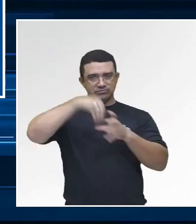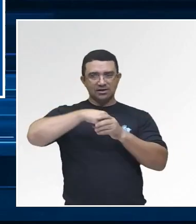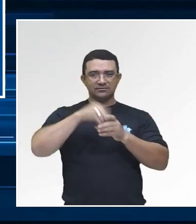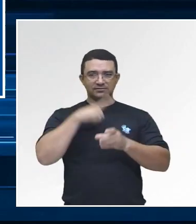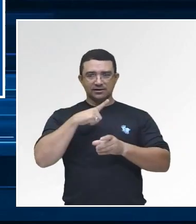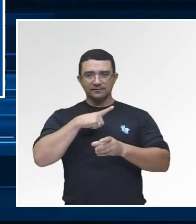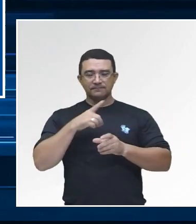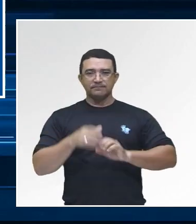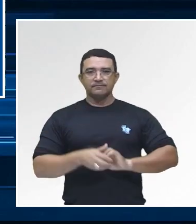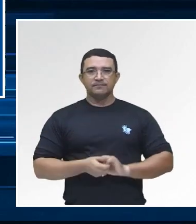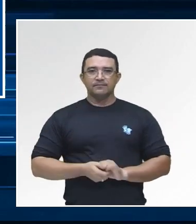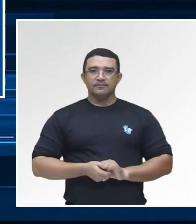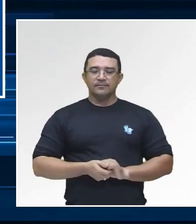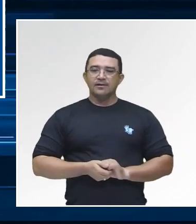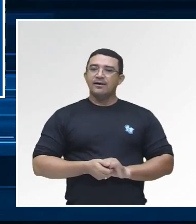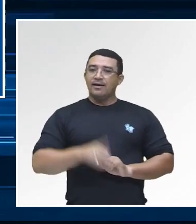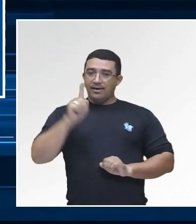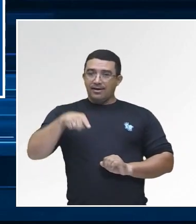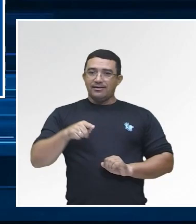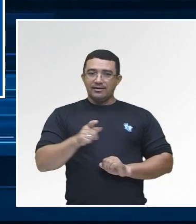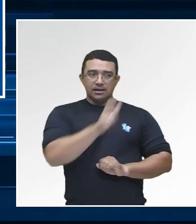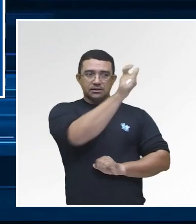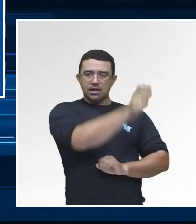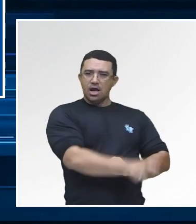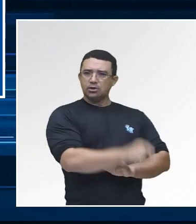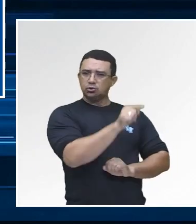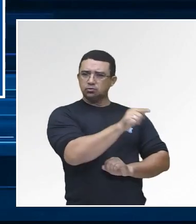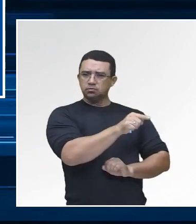o narrador personagem.